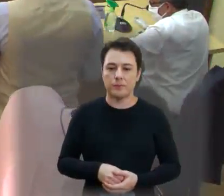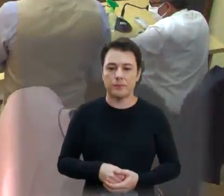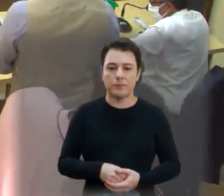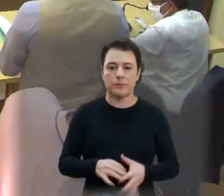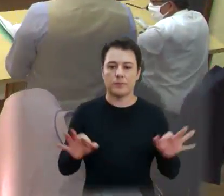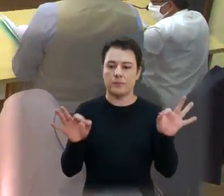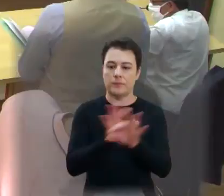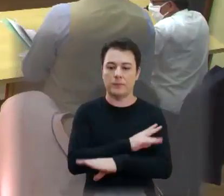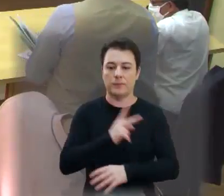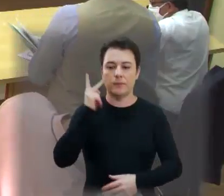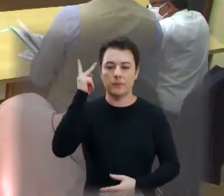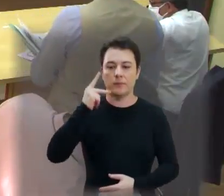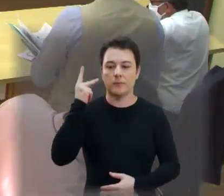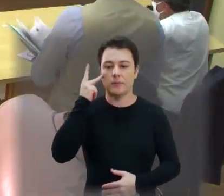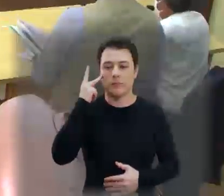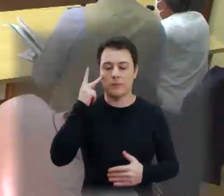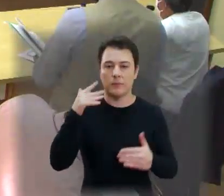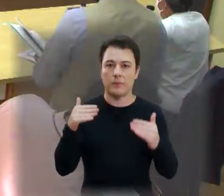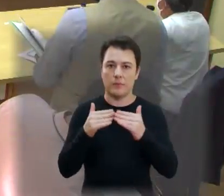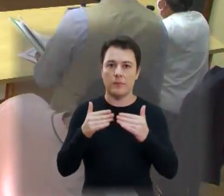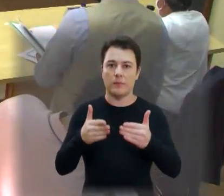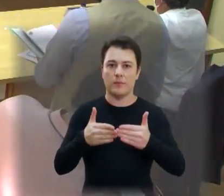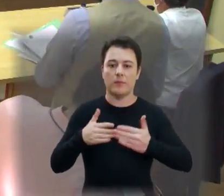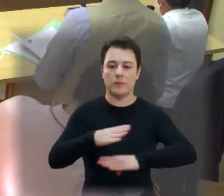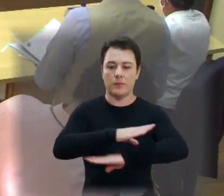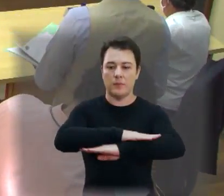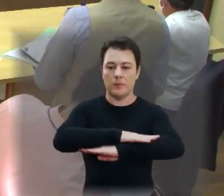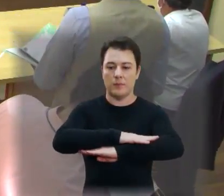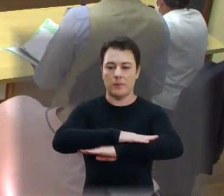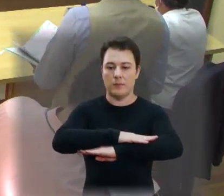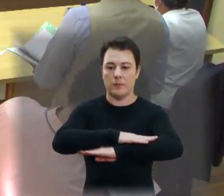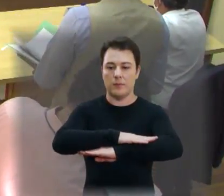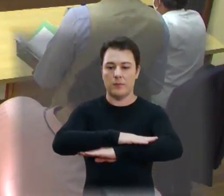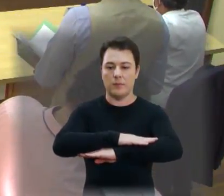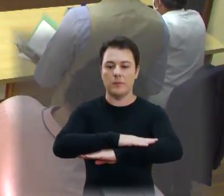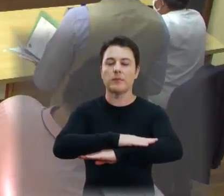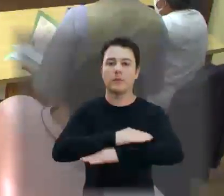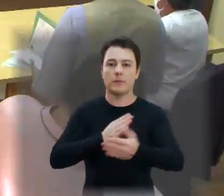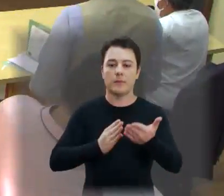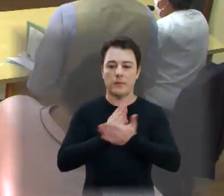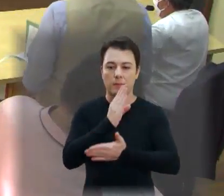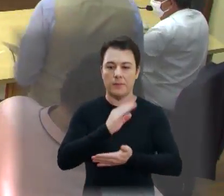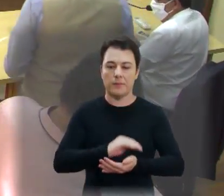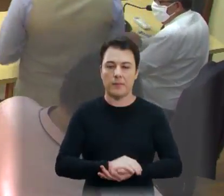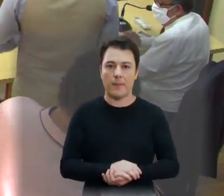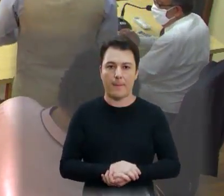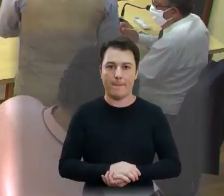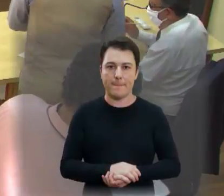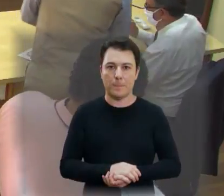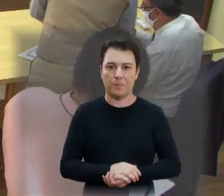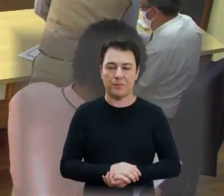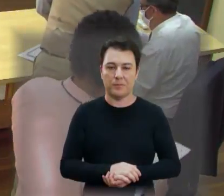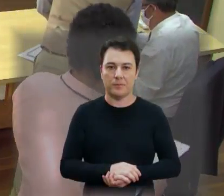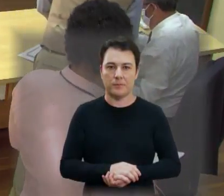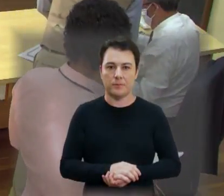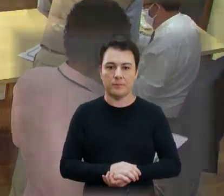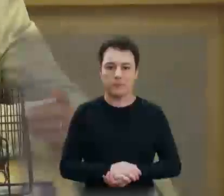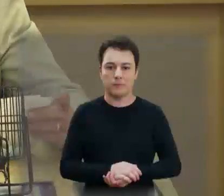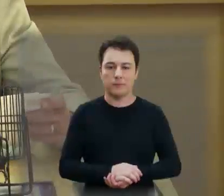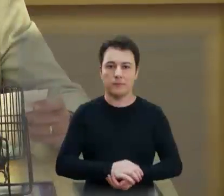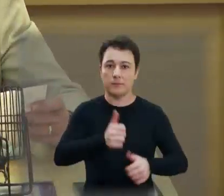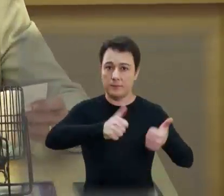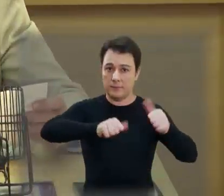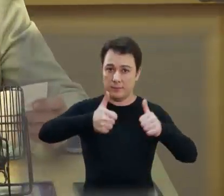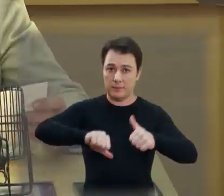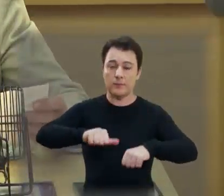Encerrada a discussão, os vereadores que estiverem de acordo, permaneçam como estão. Aprovado. Próximo item. Para ser julgado objeto de